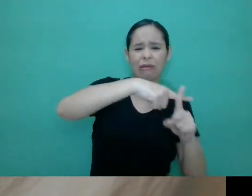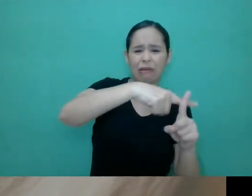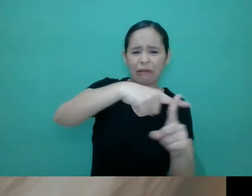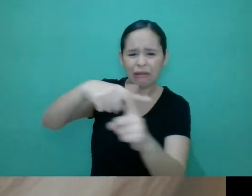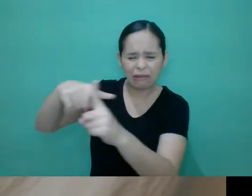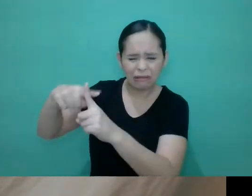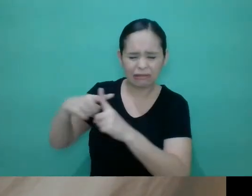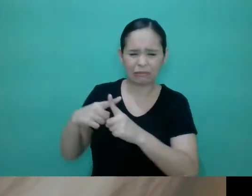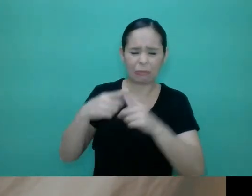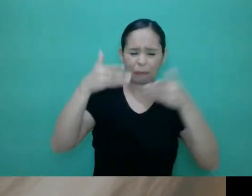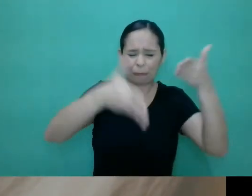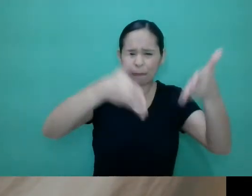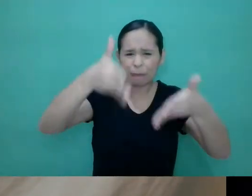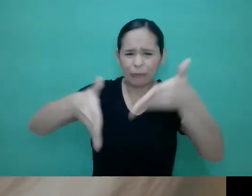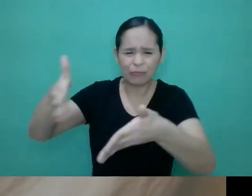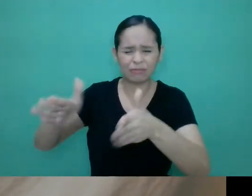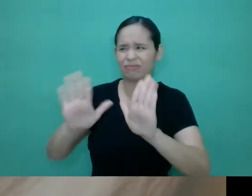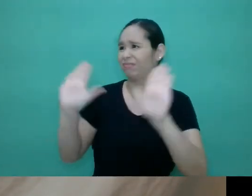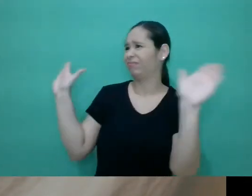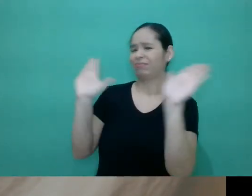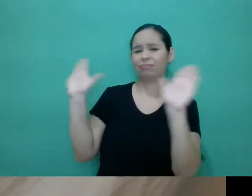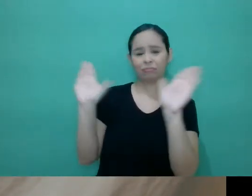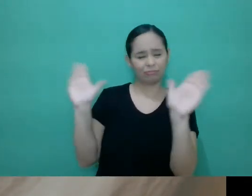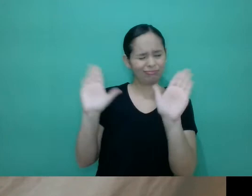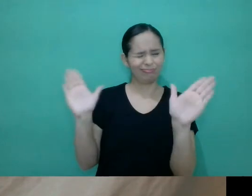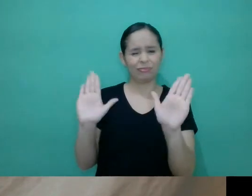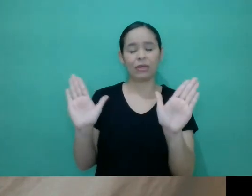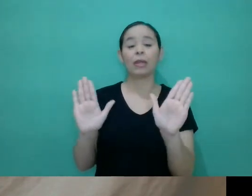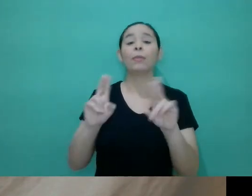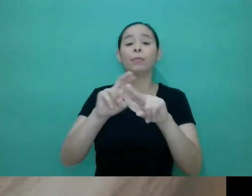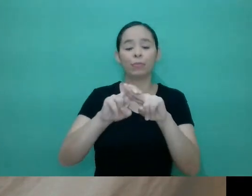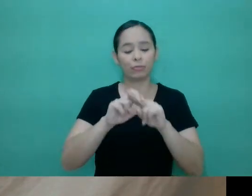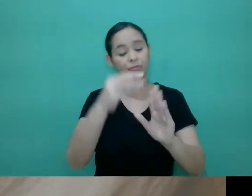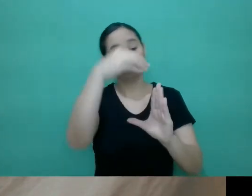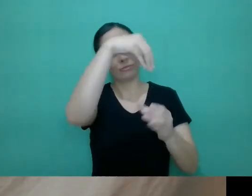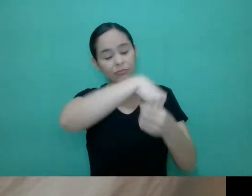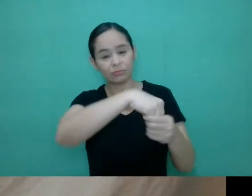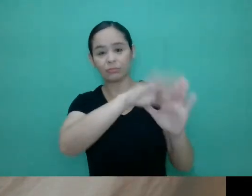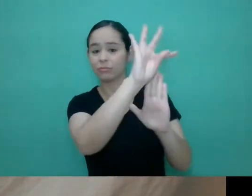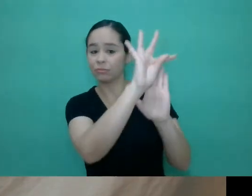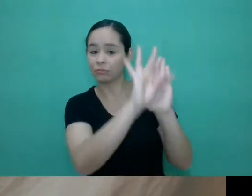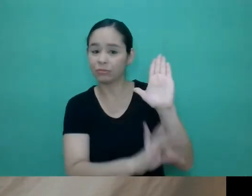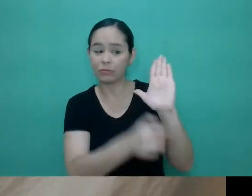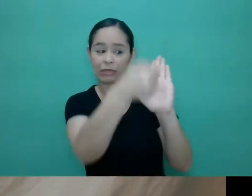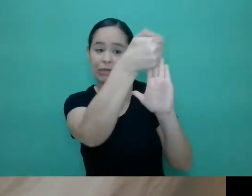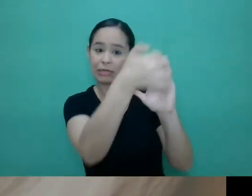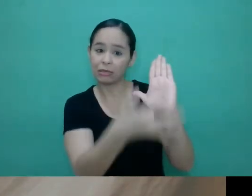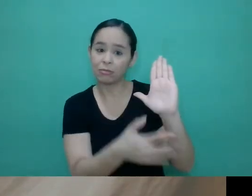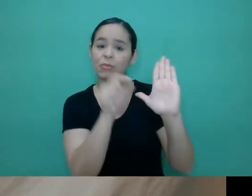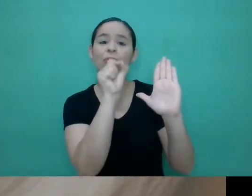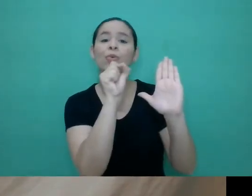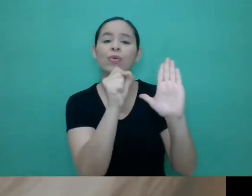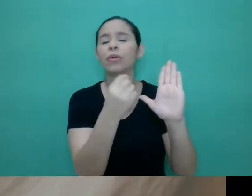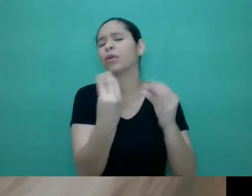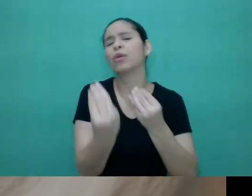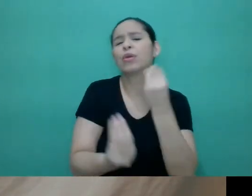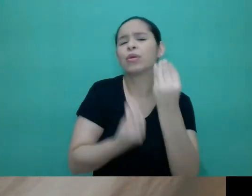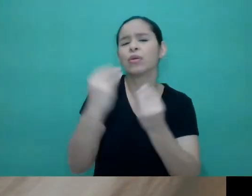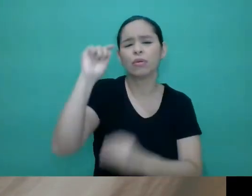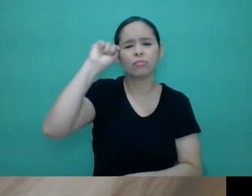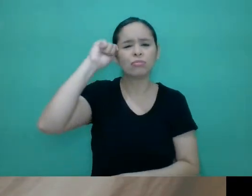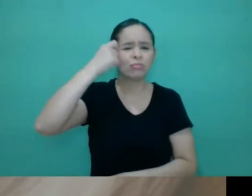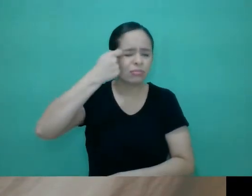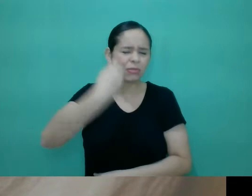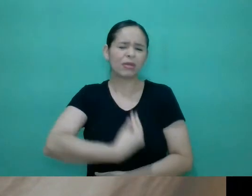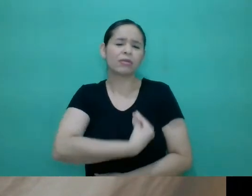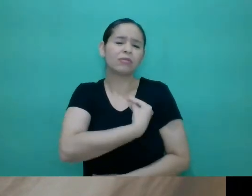ele analisa que nesse ensaio como desaparece essa alma africana e como sobrevive